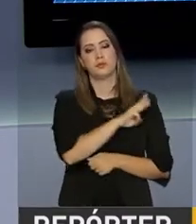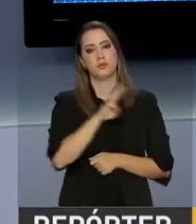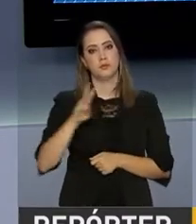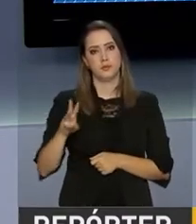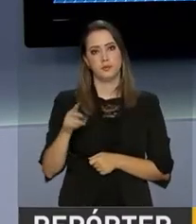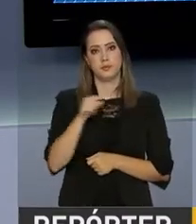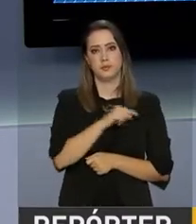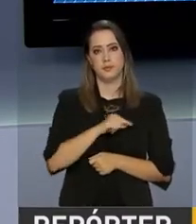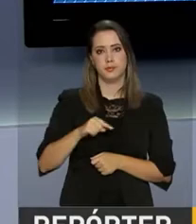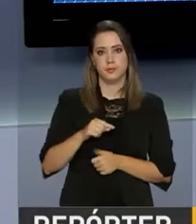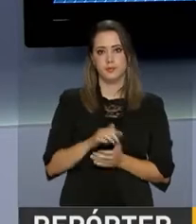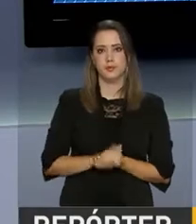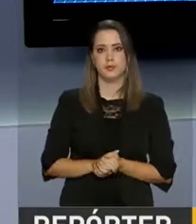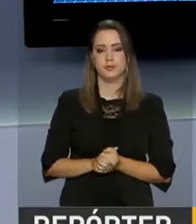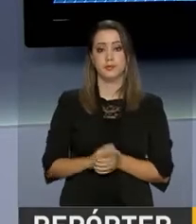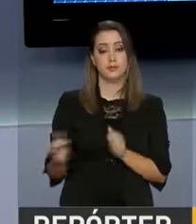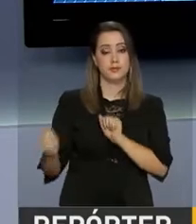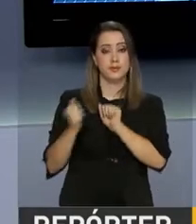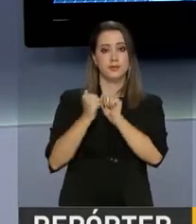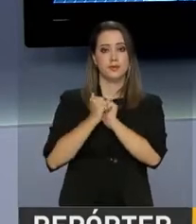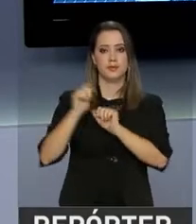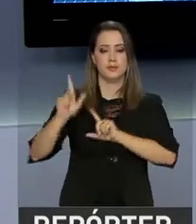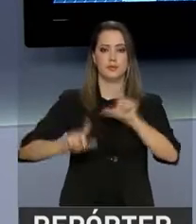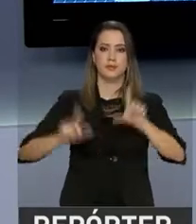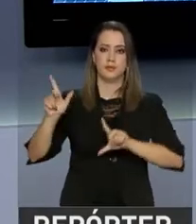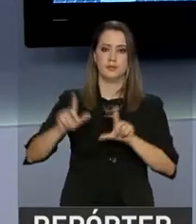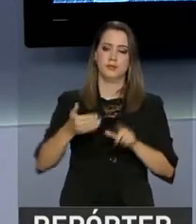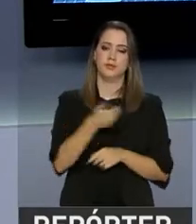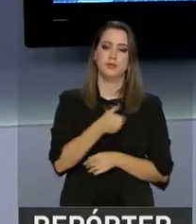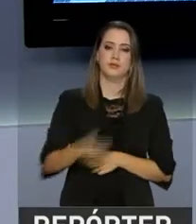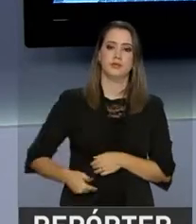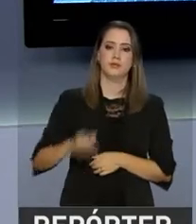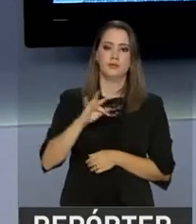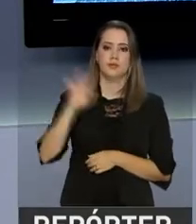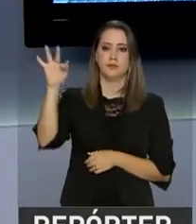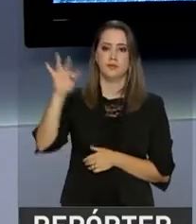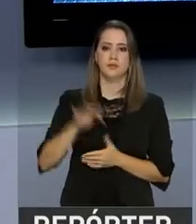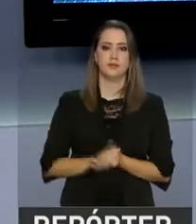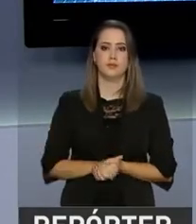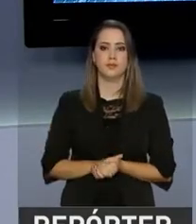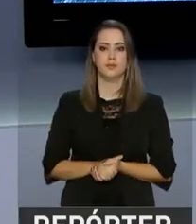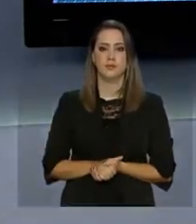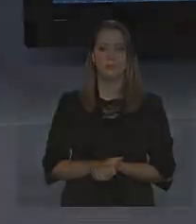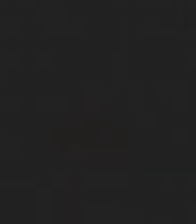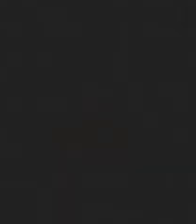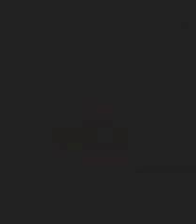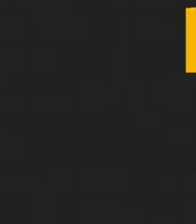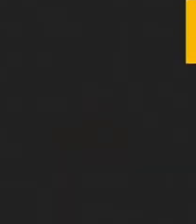página da NBR na internet. Continue com a gente na NBR, a TV do Governo Federal.